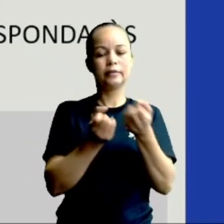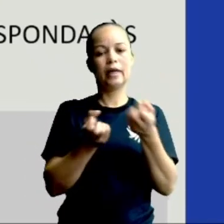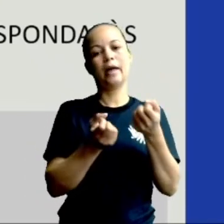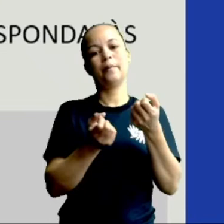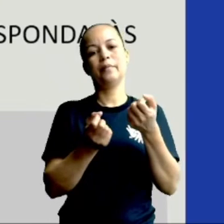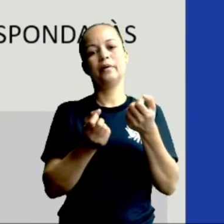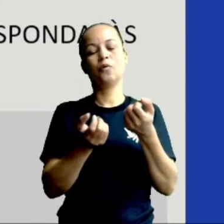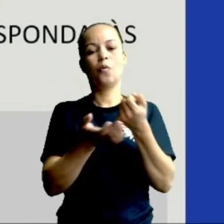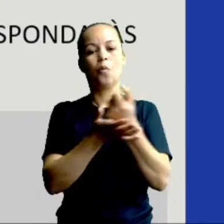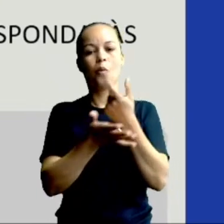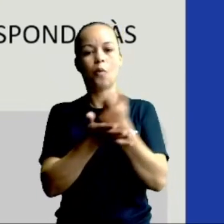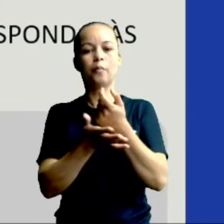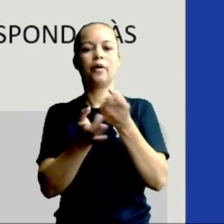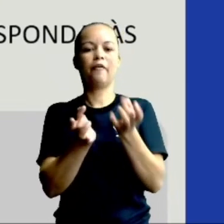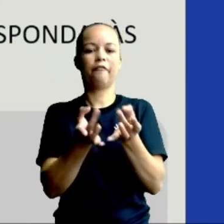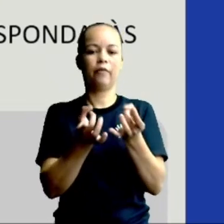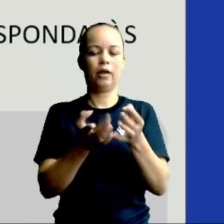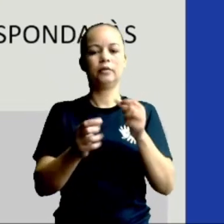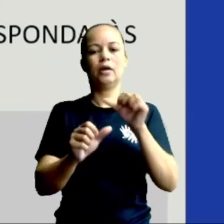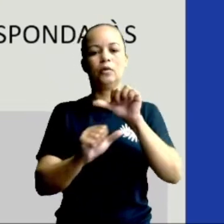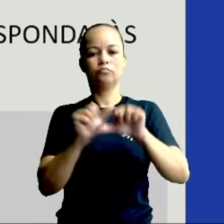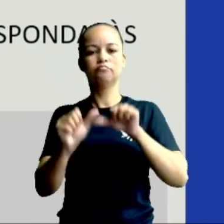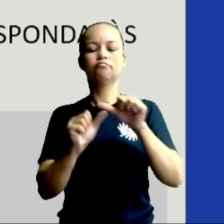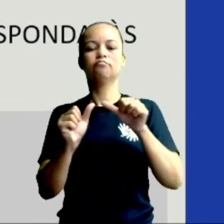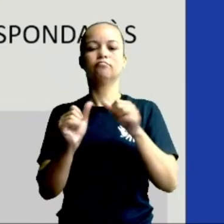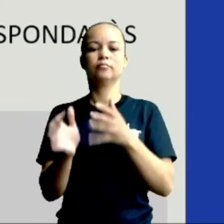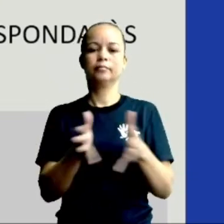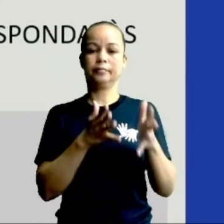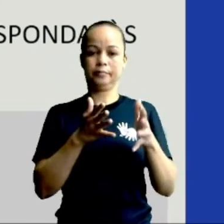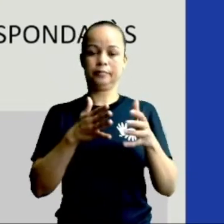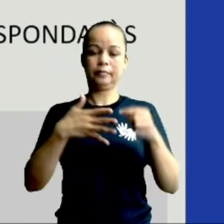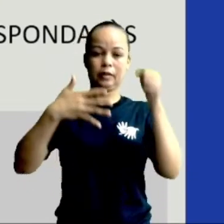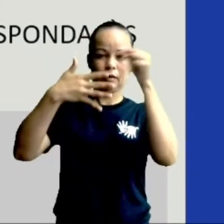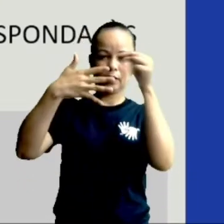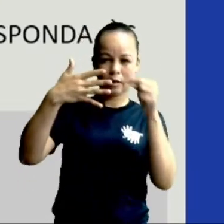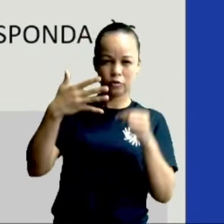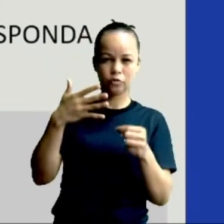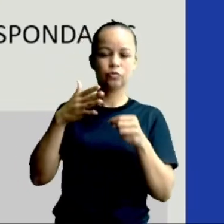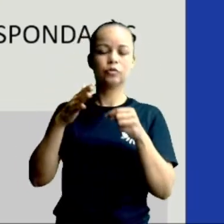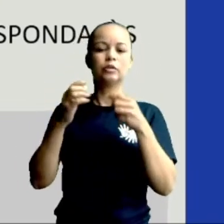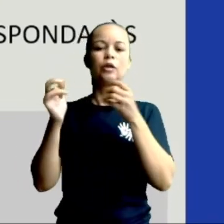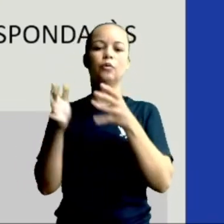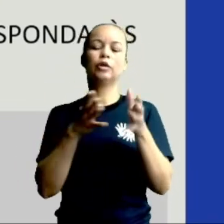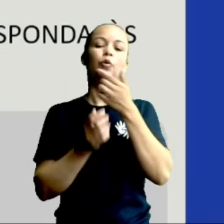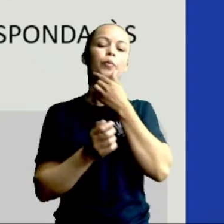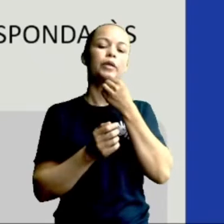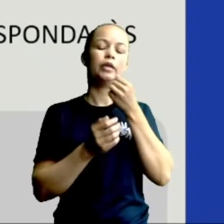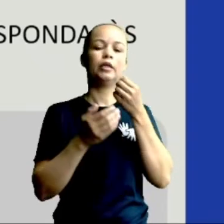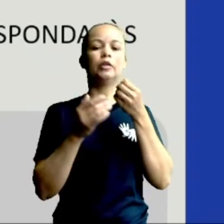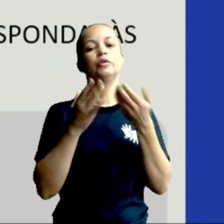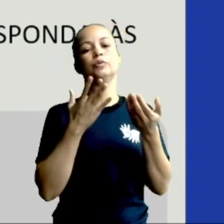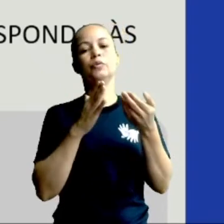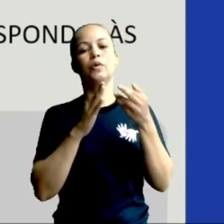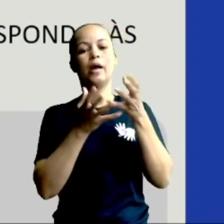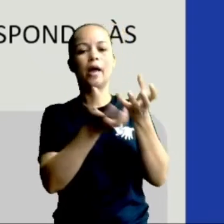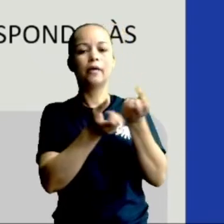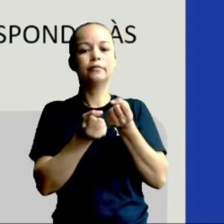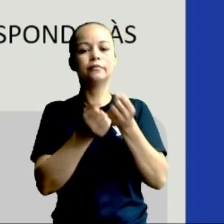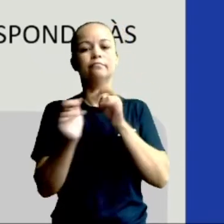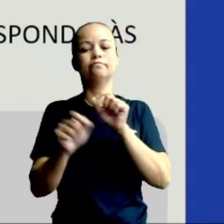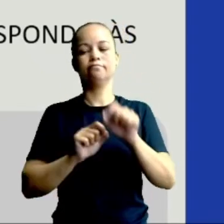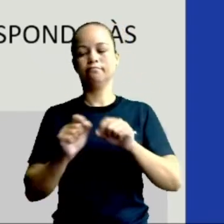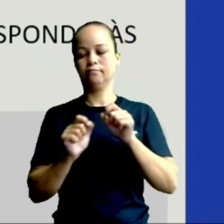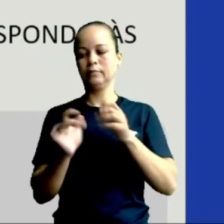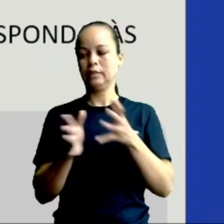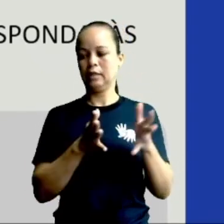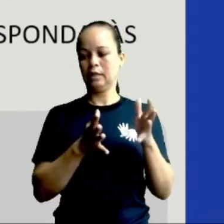venda ou troca. Em cada item, lê a instrução que Álvaro recebeu no decorrer do jogo e responda as questões. Vejam